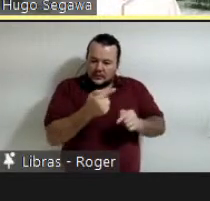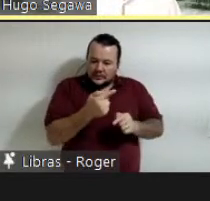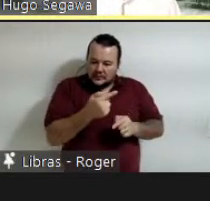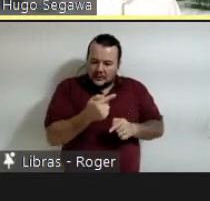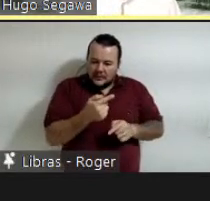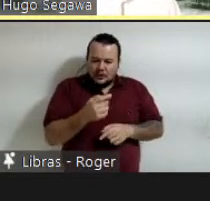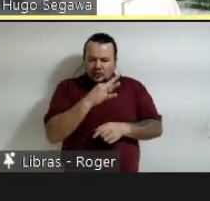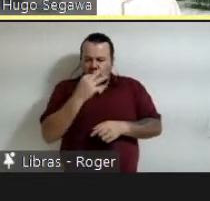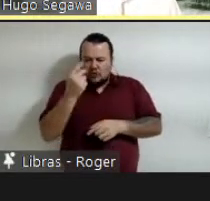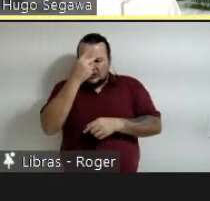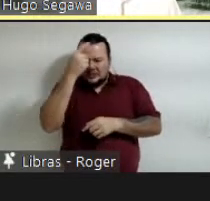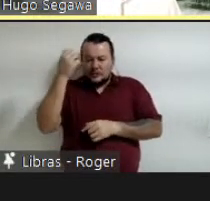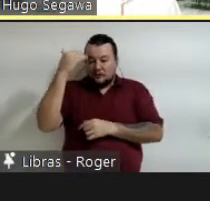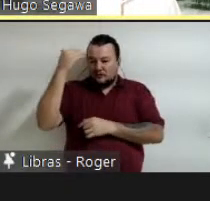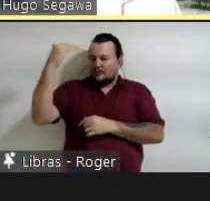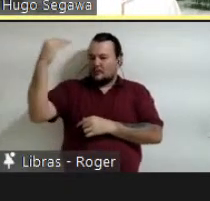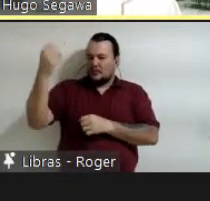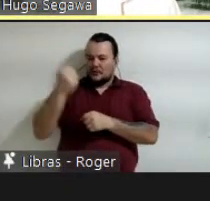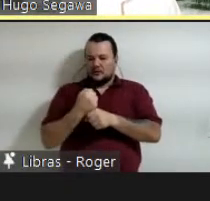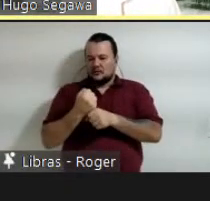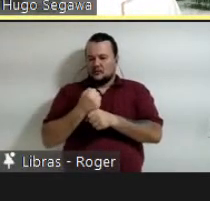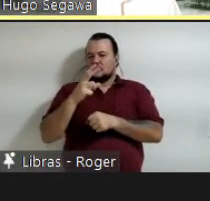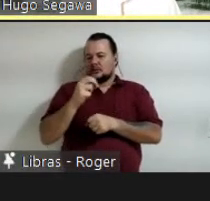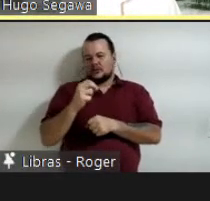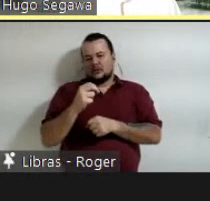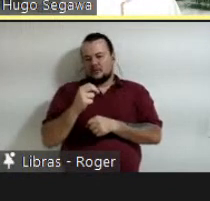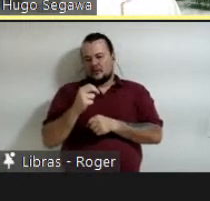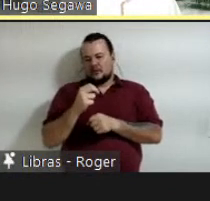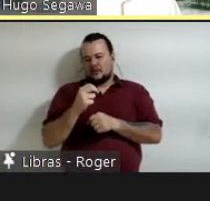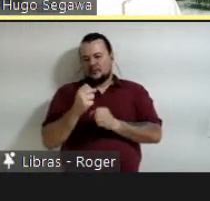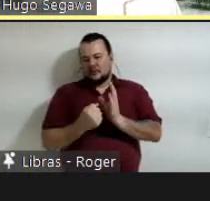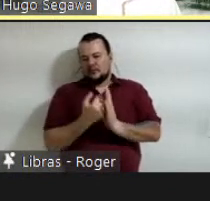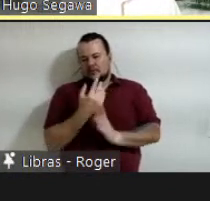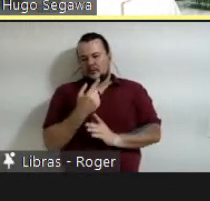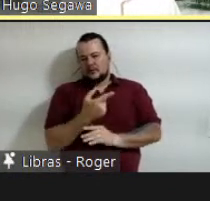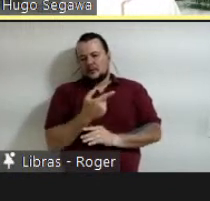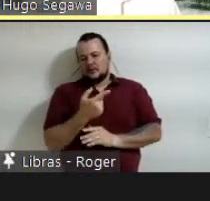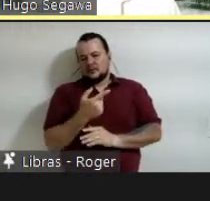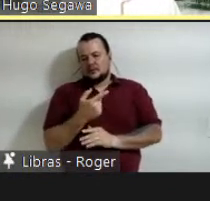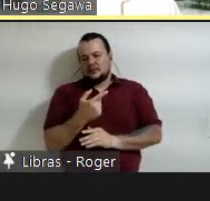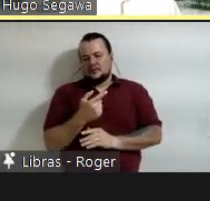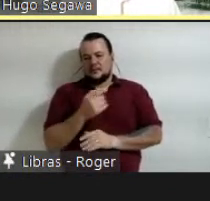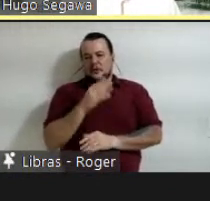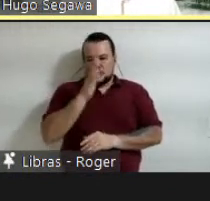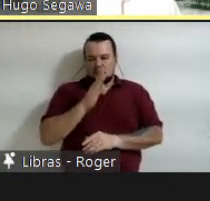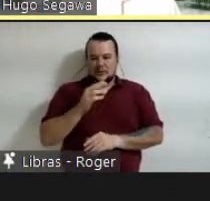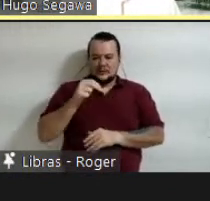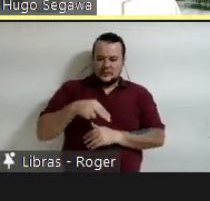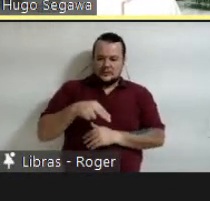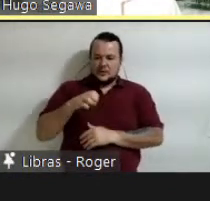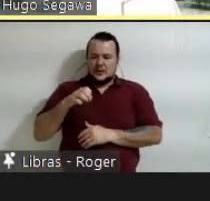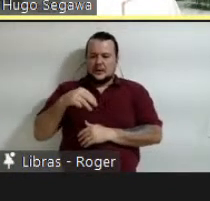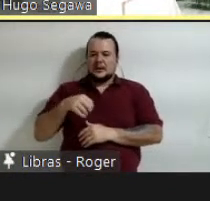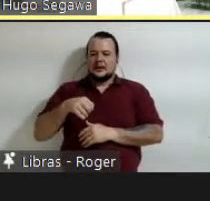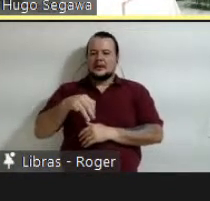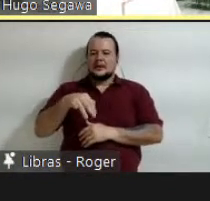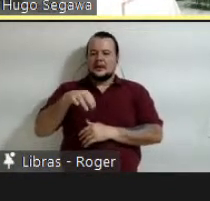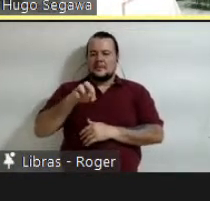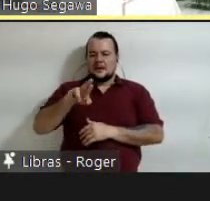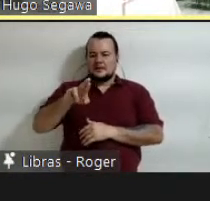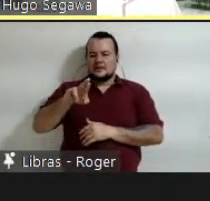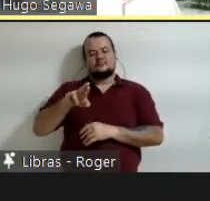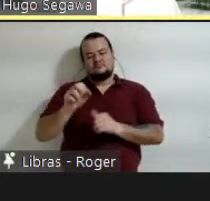projetando esses blocos, né? E o Niemeyer era um desses arquitetos que estavam fazendo essa obra. Não, isso aqui é